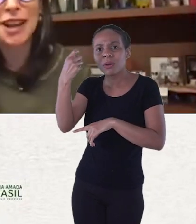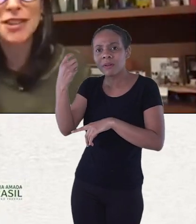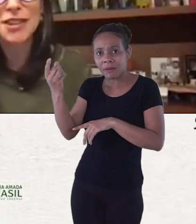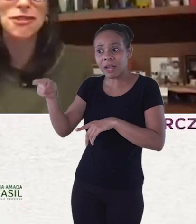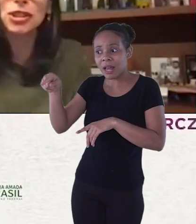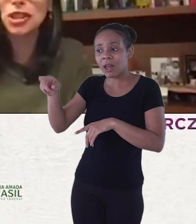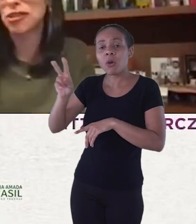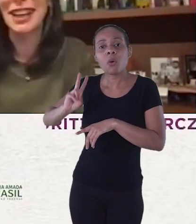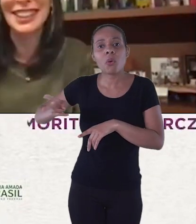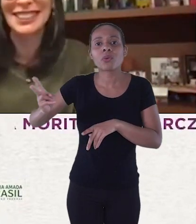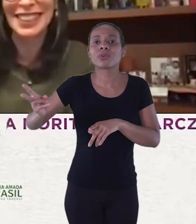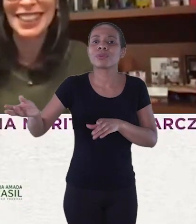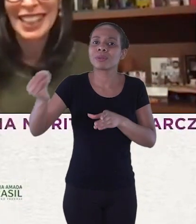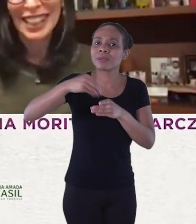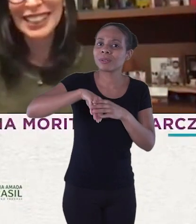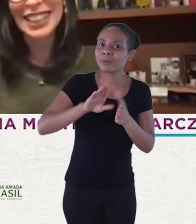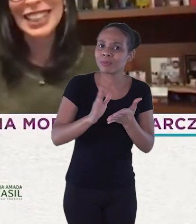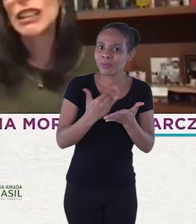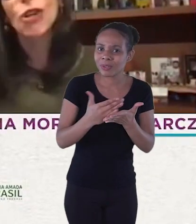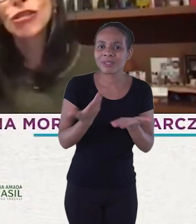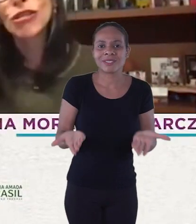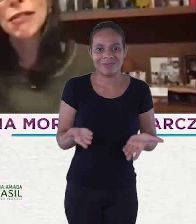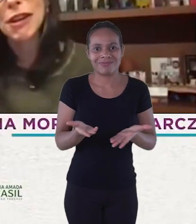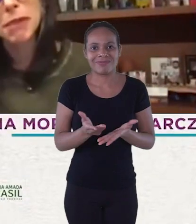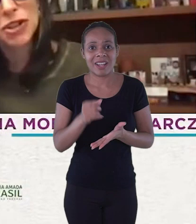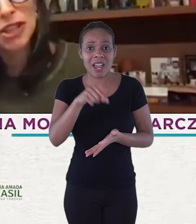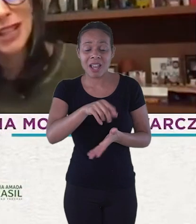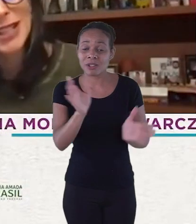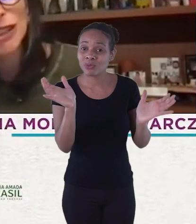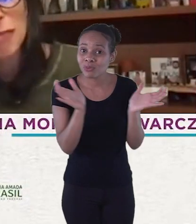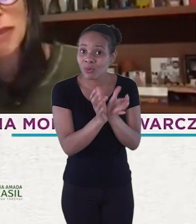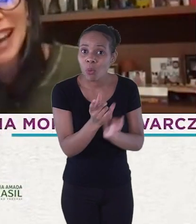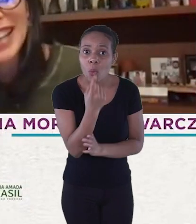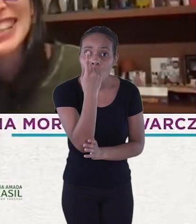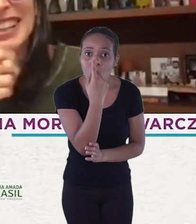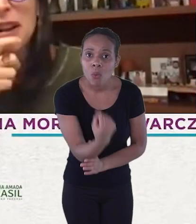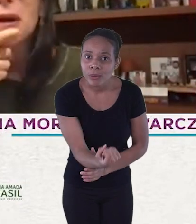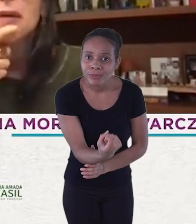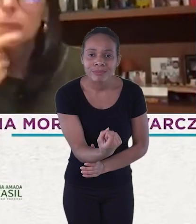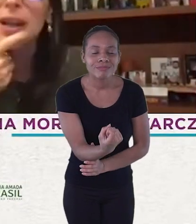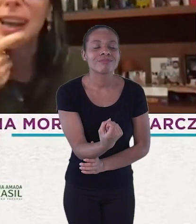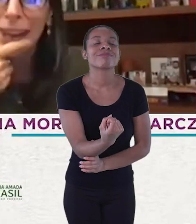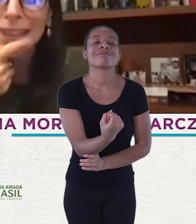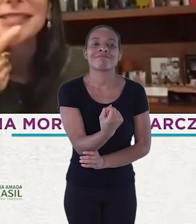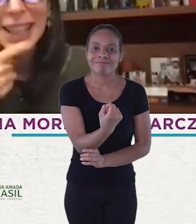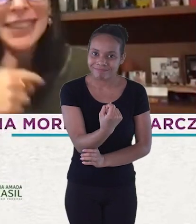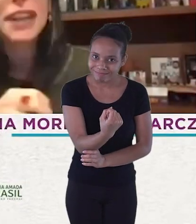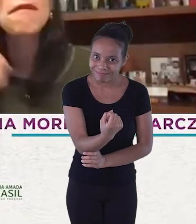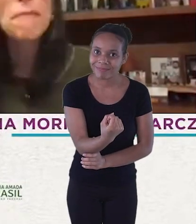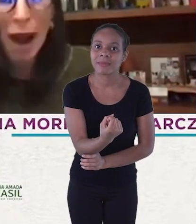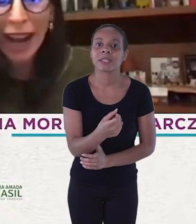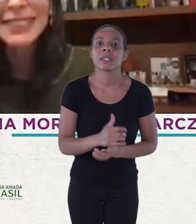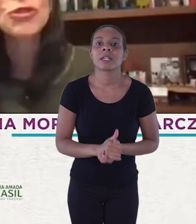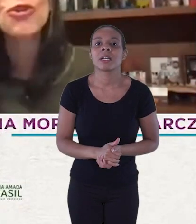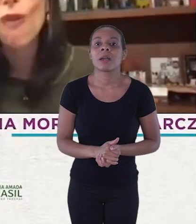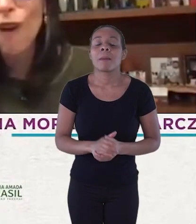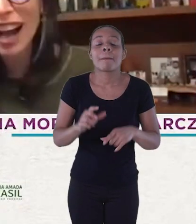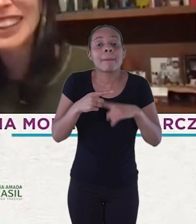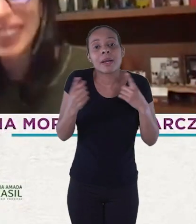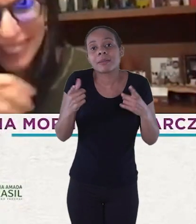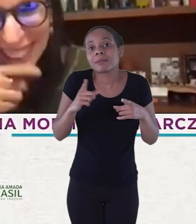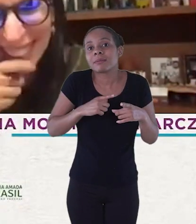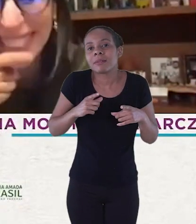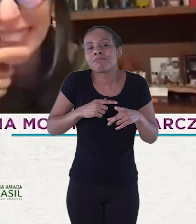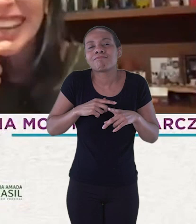um caso único, né? Quer dizer, em que ele não tem verbete na enciclopédia, porém, tem um baita de